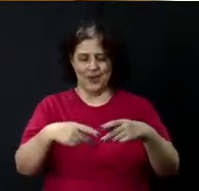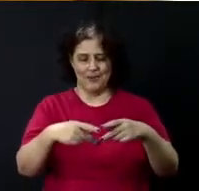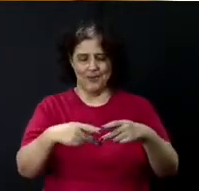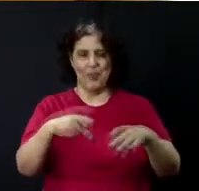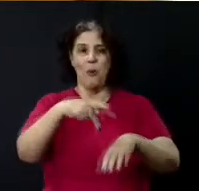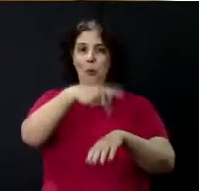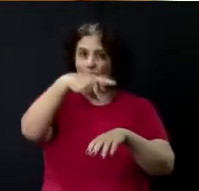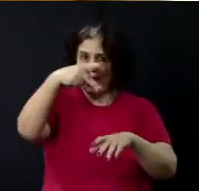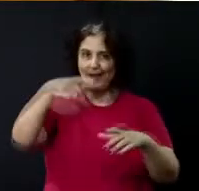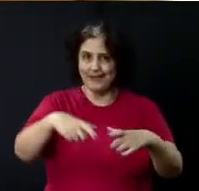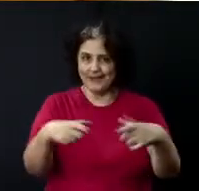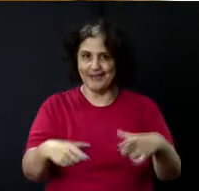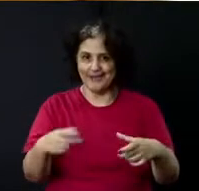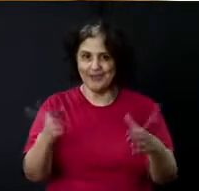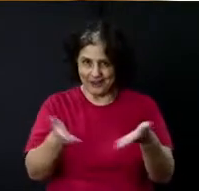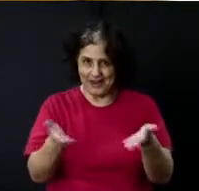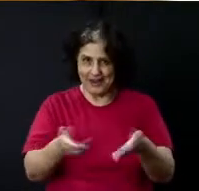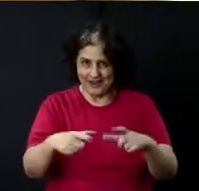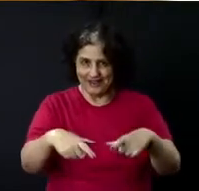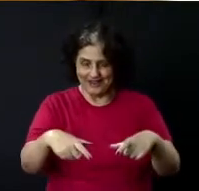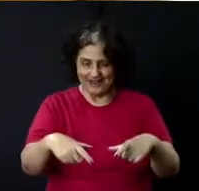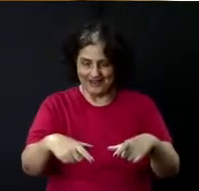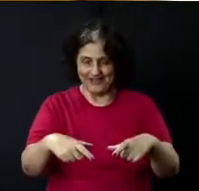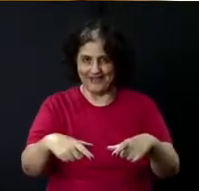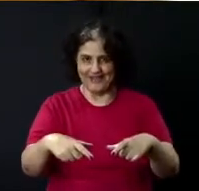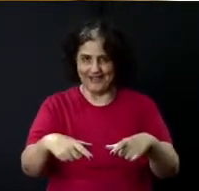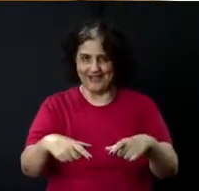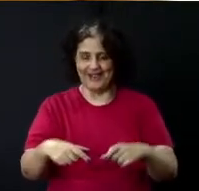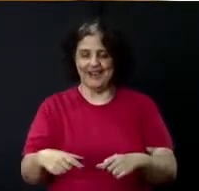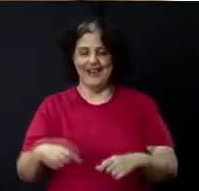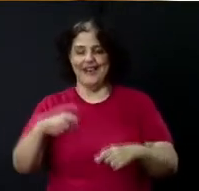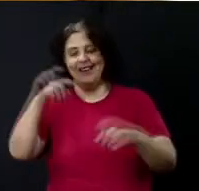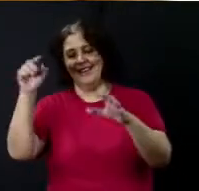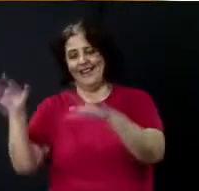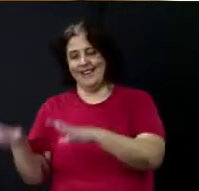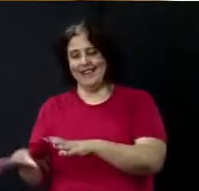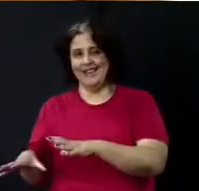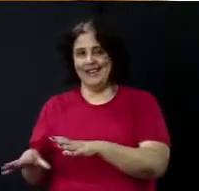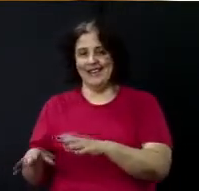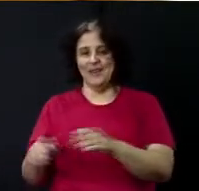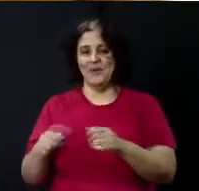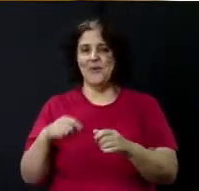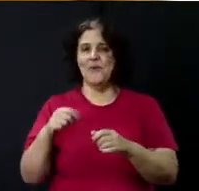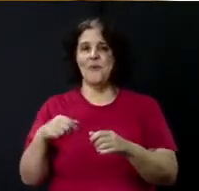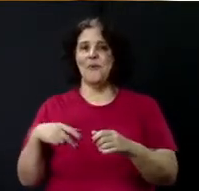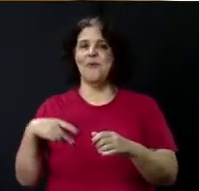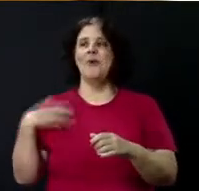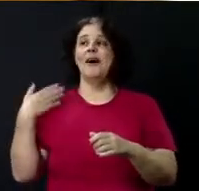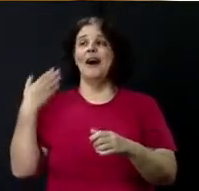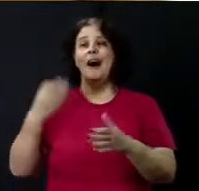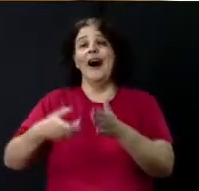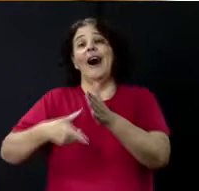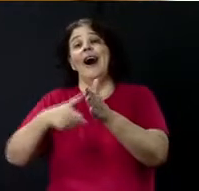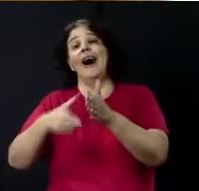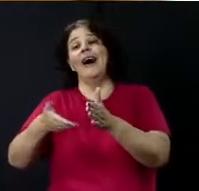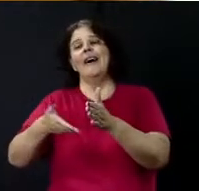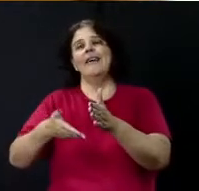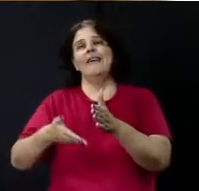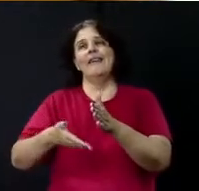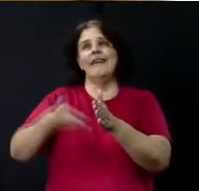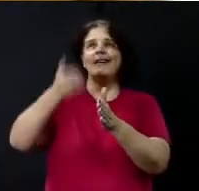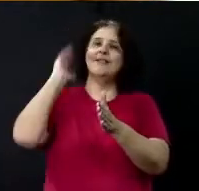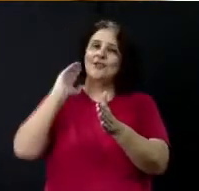Sim, senhor, sim, senhora. Davi Canabarro foi o seu presidente, nome de rua, inclusive onde o presbítero Marcos e